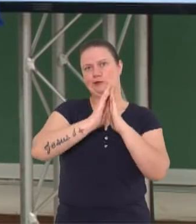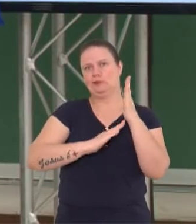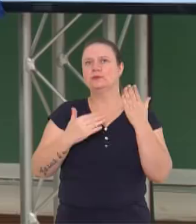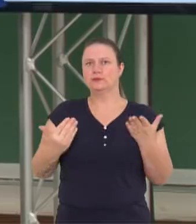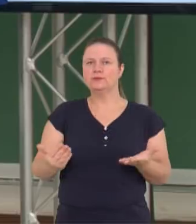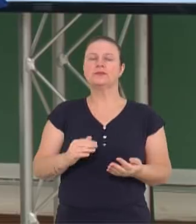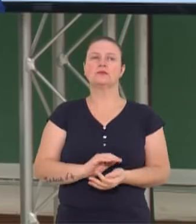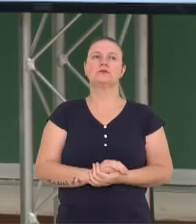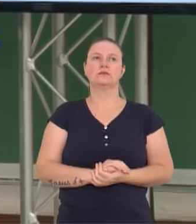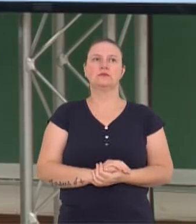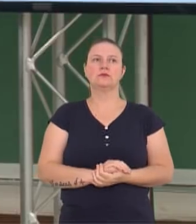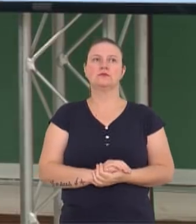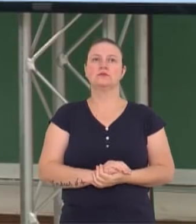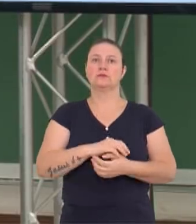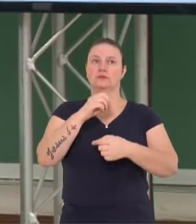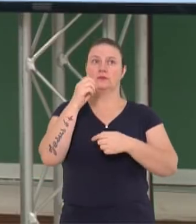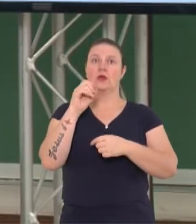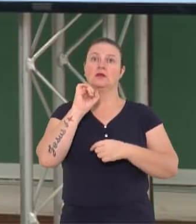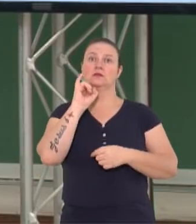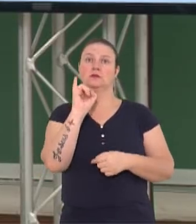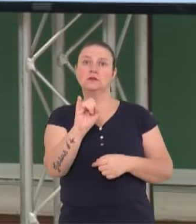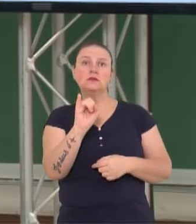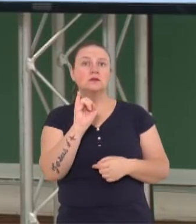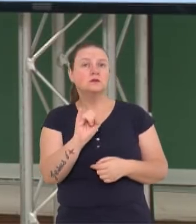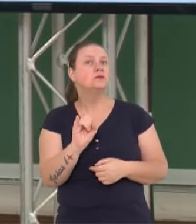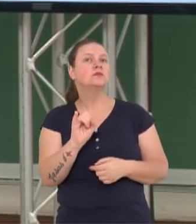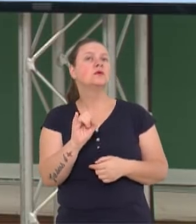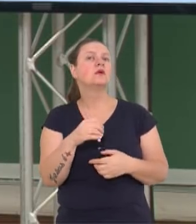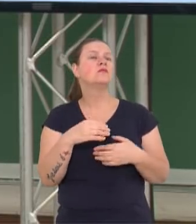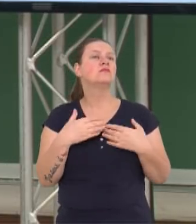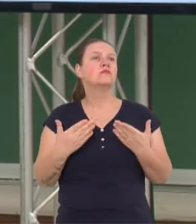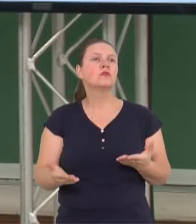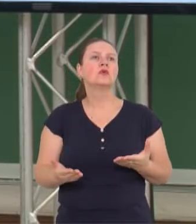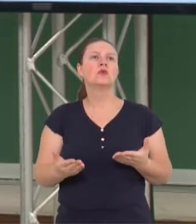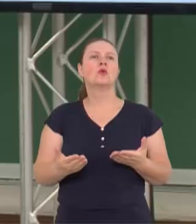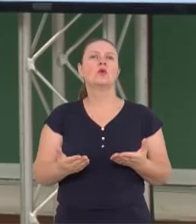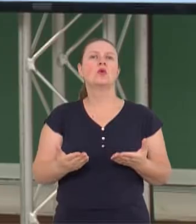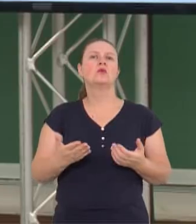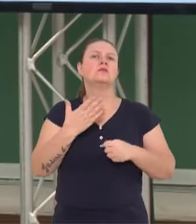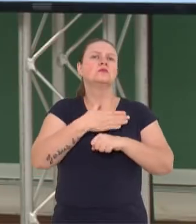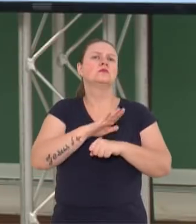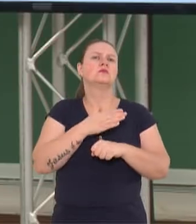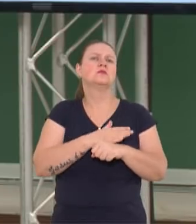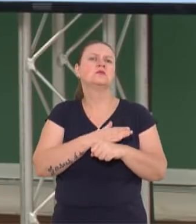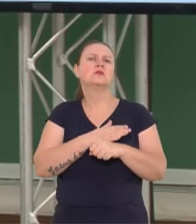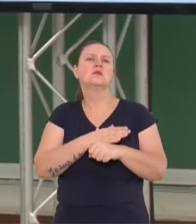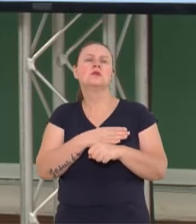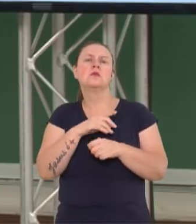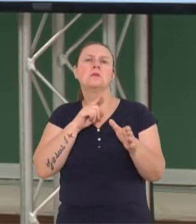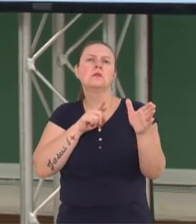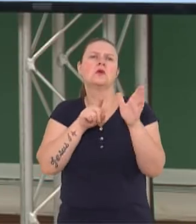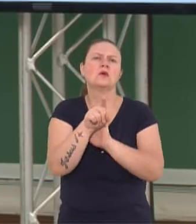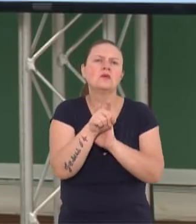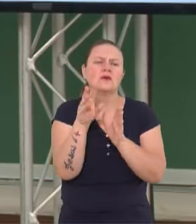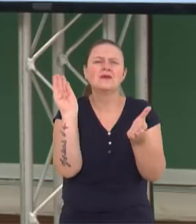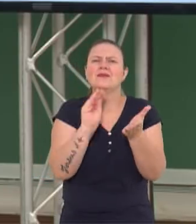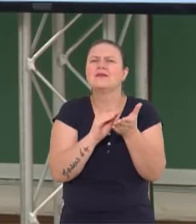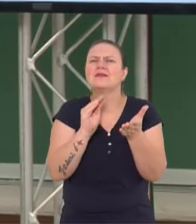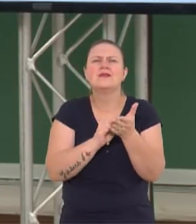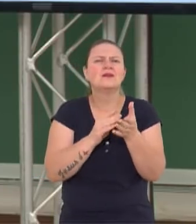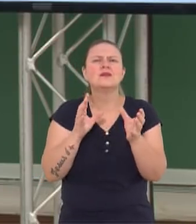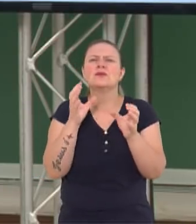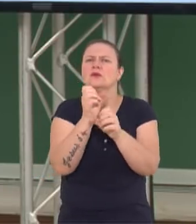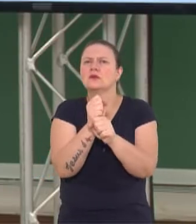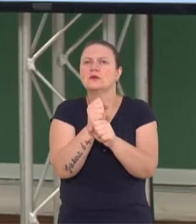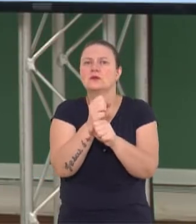seria aqui? 20 40avos. Mas o exercício está perguntando o quê? Quanto falta? Então, está faltando